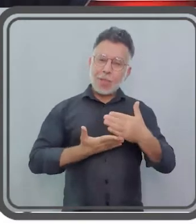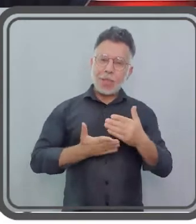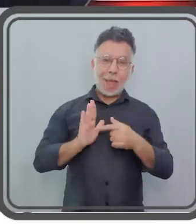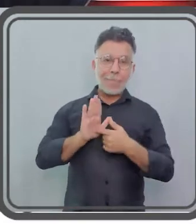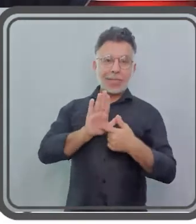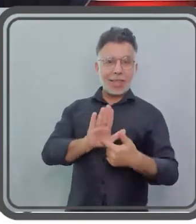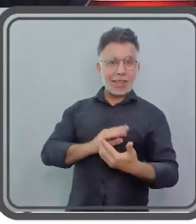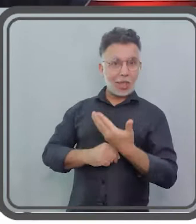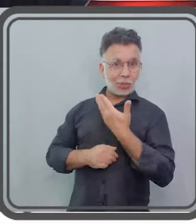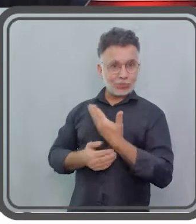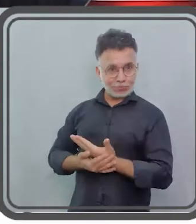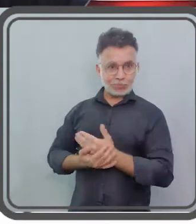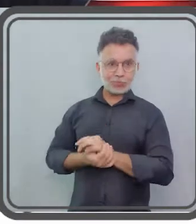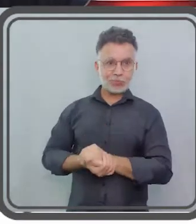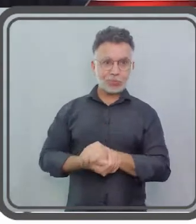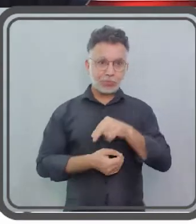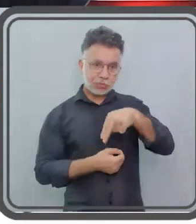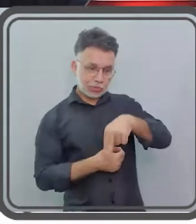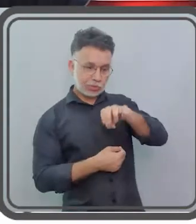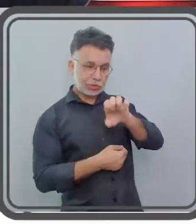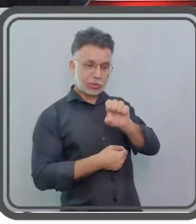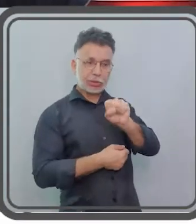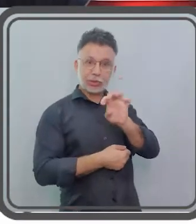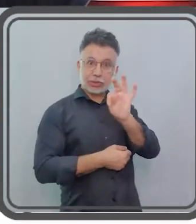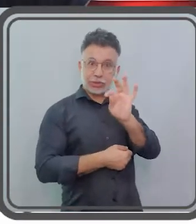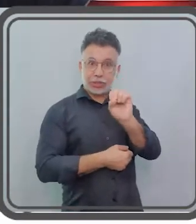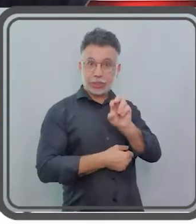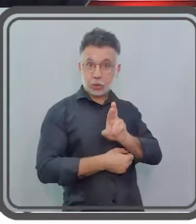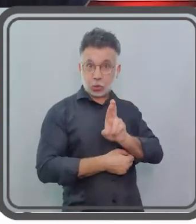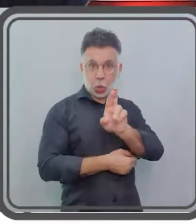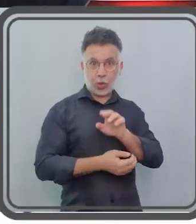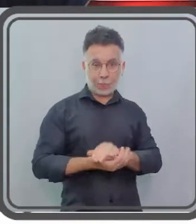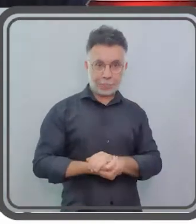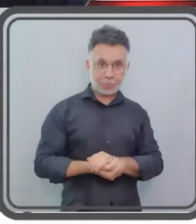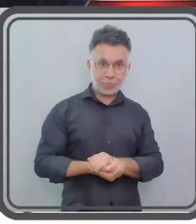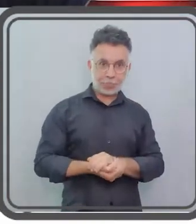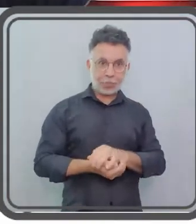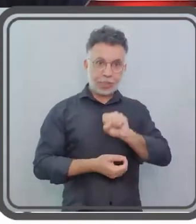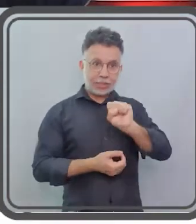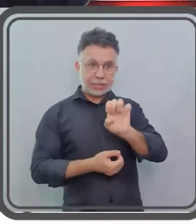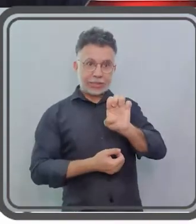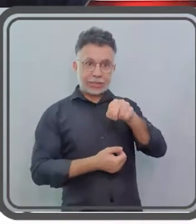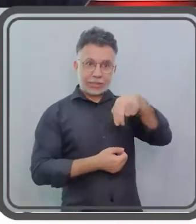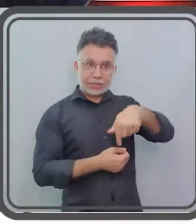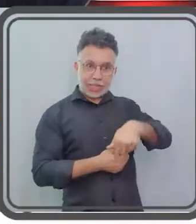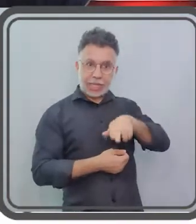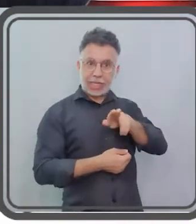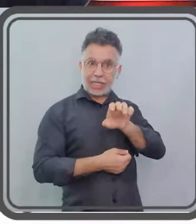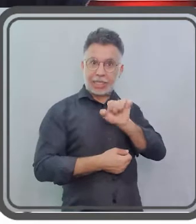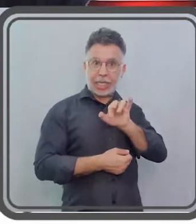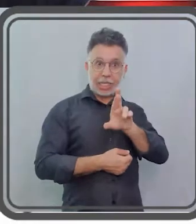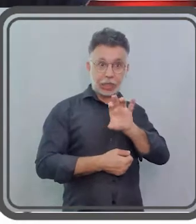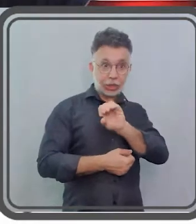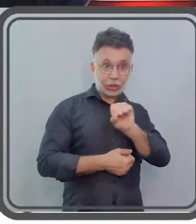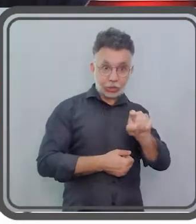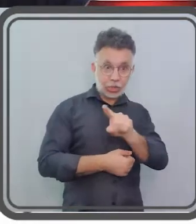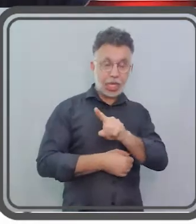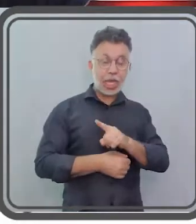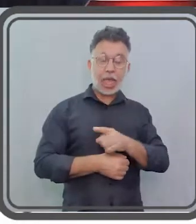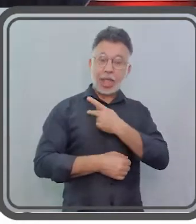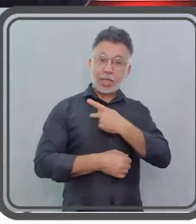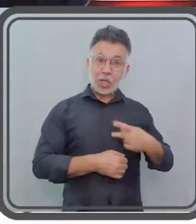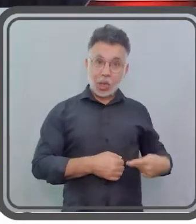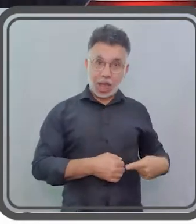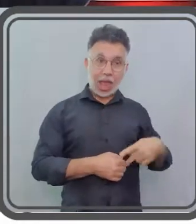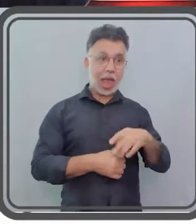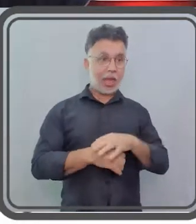vocês, então, o Nestor, né? Então, Nestor Sequeiros, CEO da HSPW, Health and Safe Place to